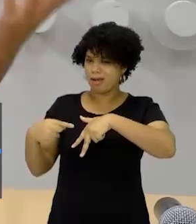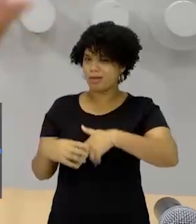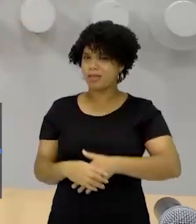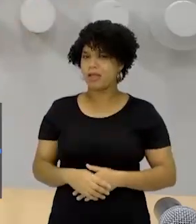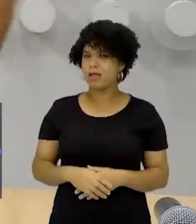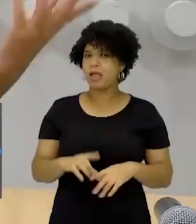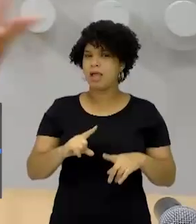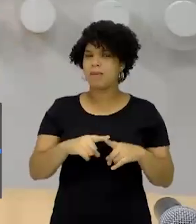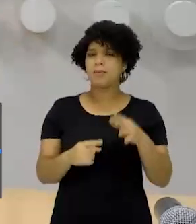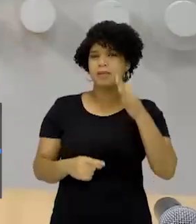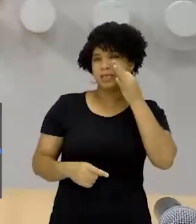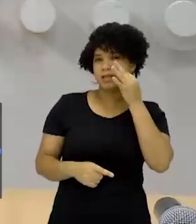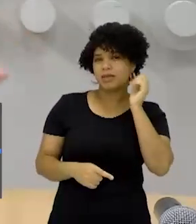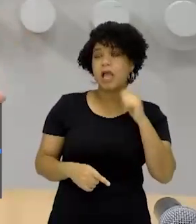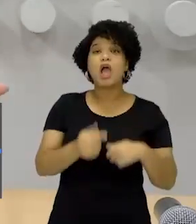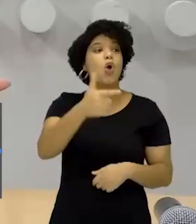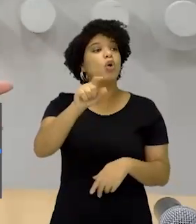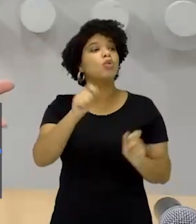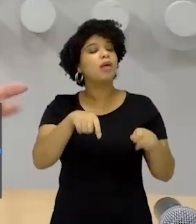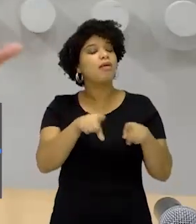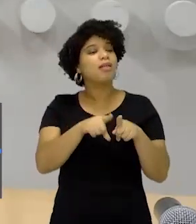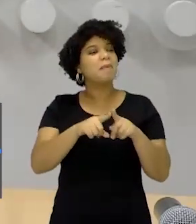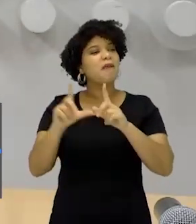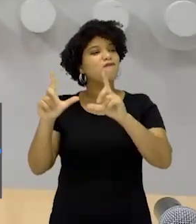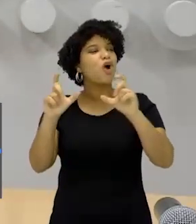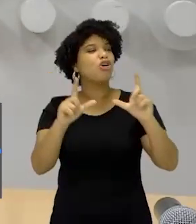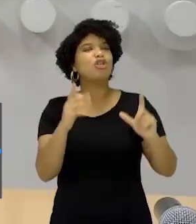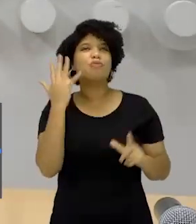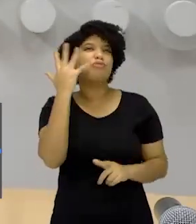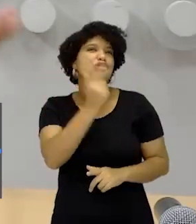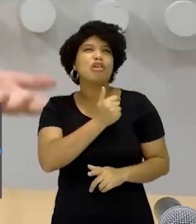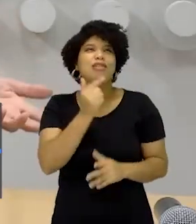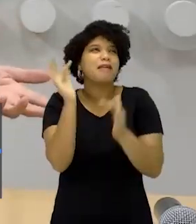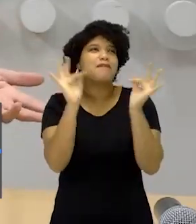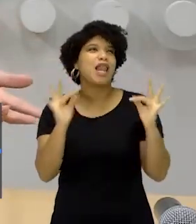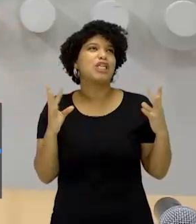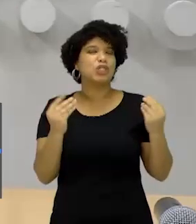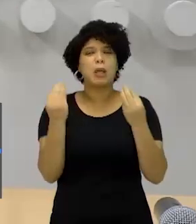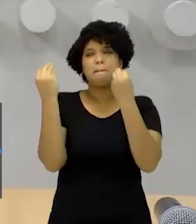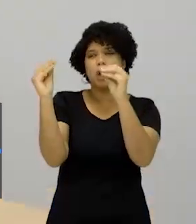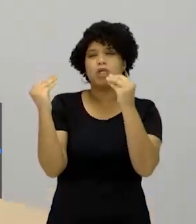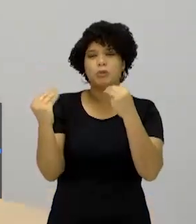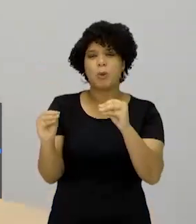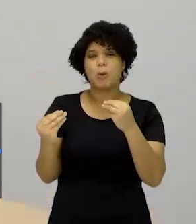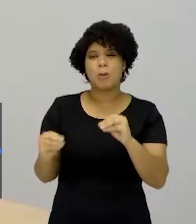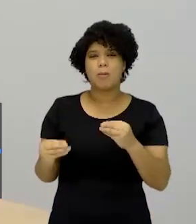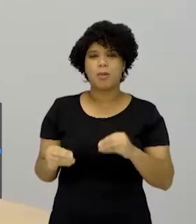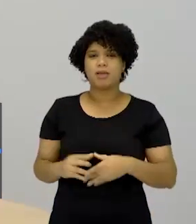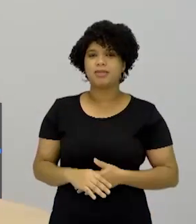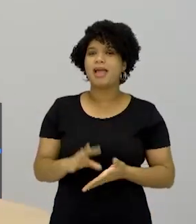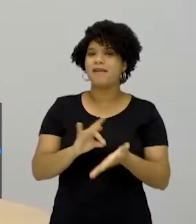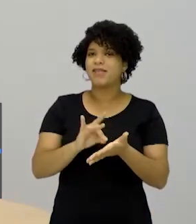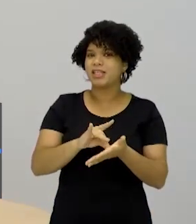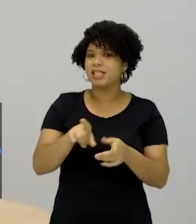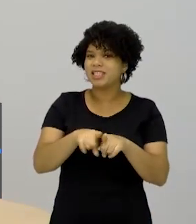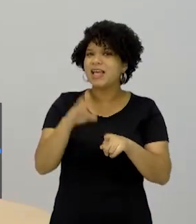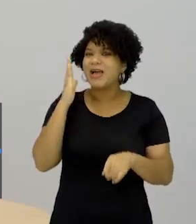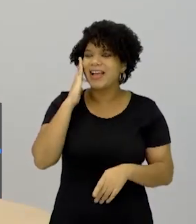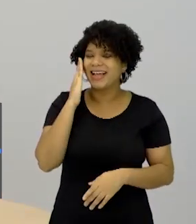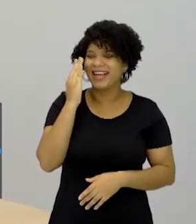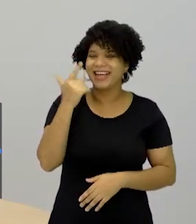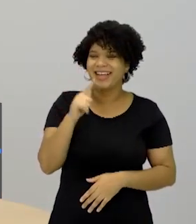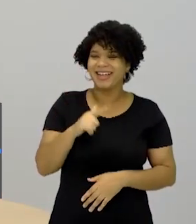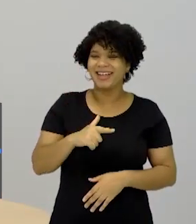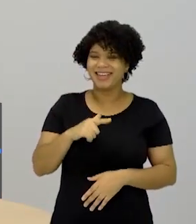só fotos lindas e maravilhosas da sua vida, dos momentos felizes. E na vida real... sem contar aquela conta fake que você tem para